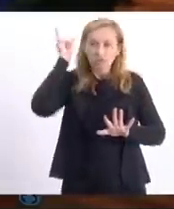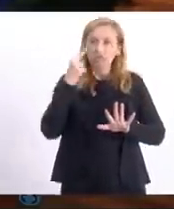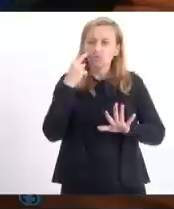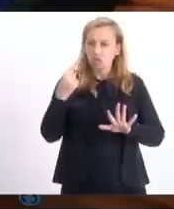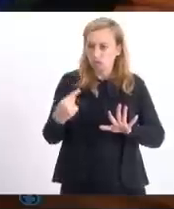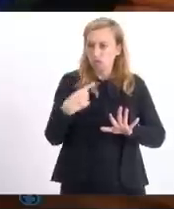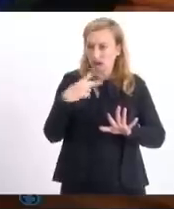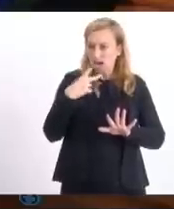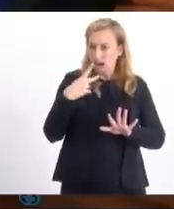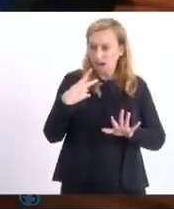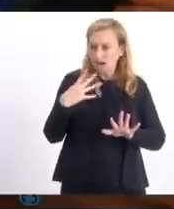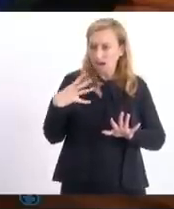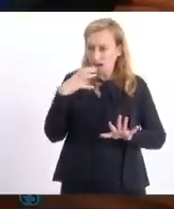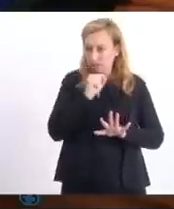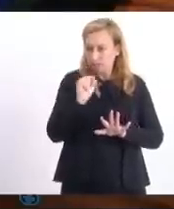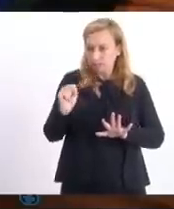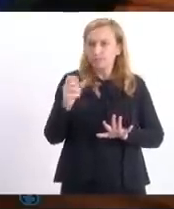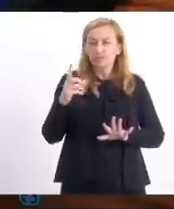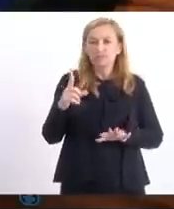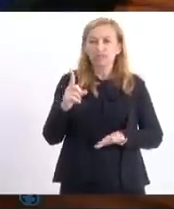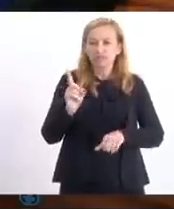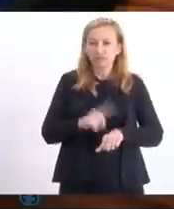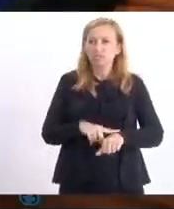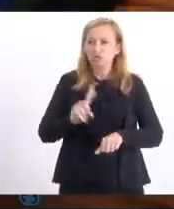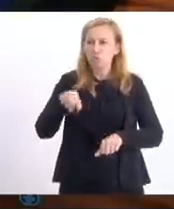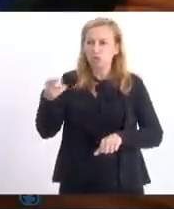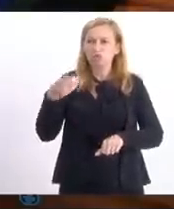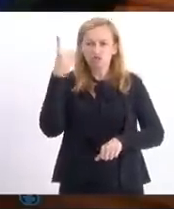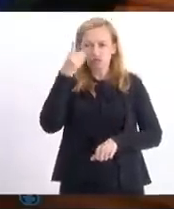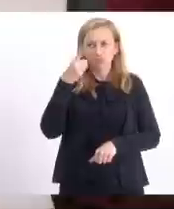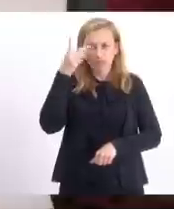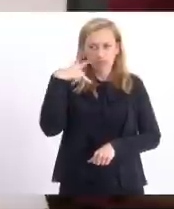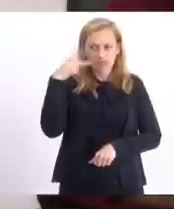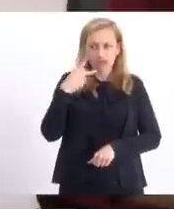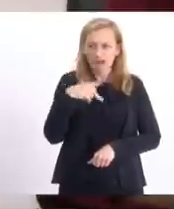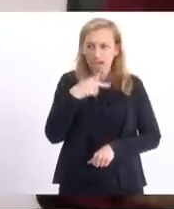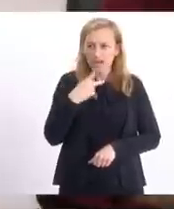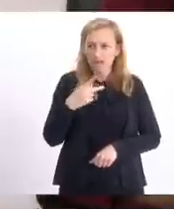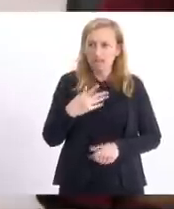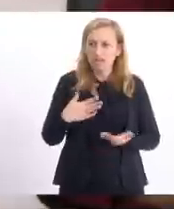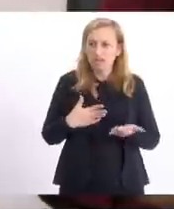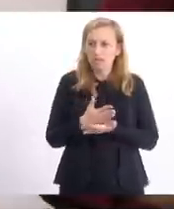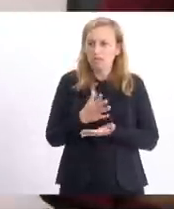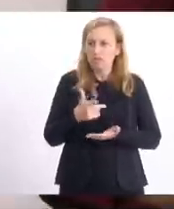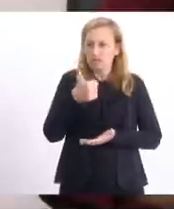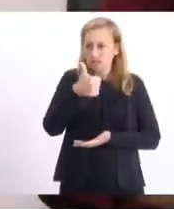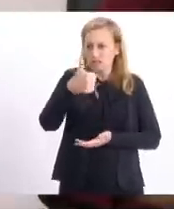porque ainda temos outros parlamentares. Uma mediação, só isso. Do jeito que está, a gente aprova no plenário 192. O governo tem que saber